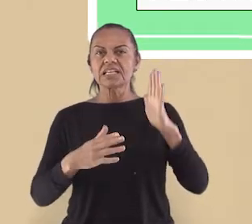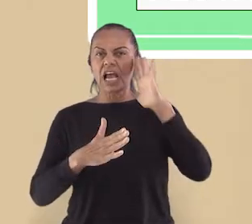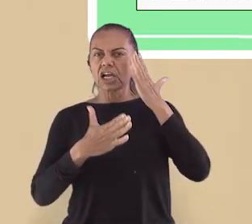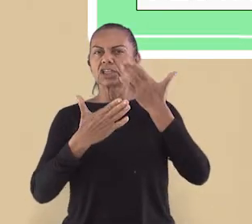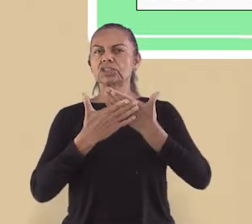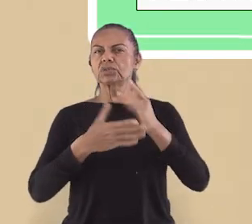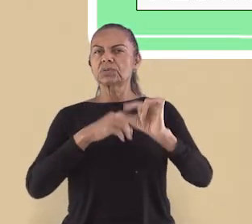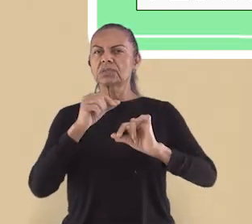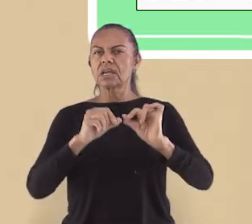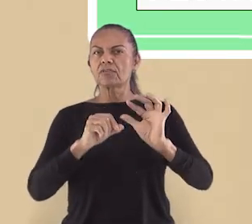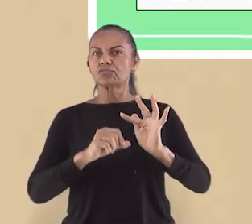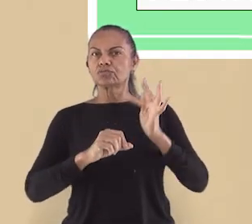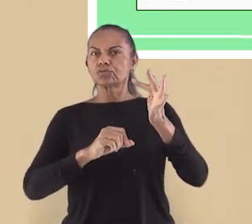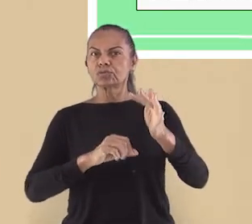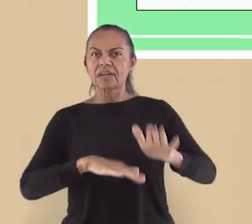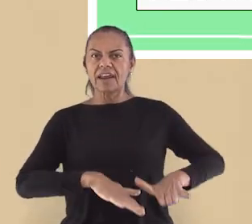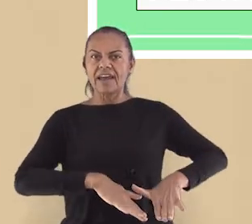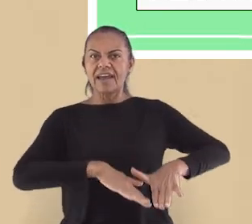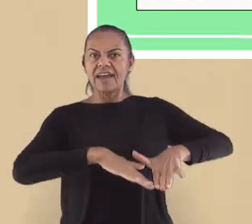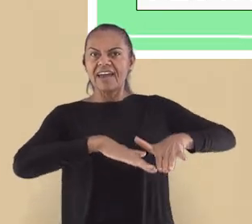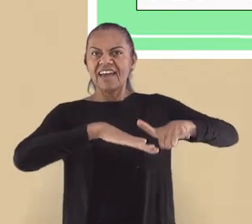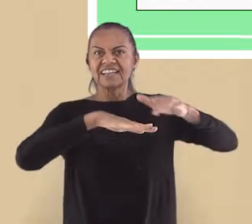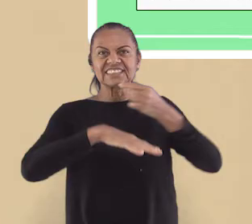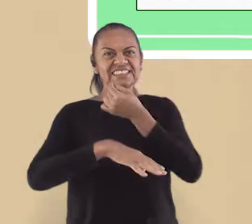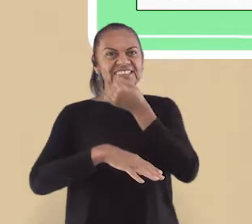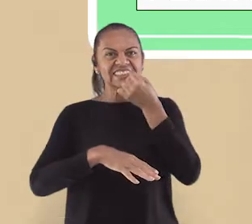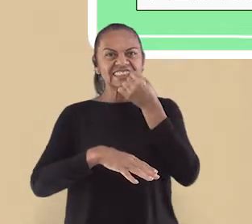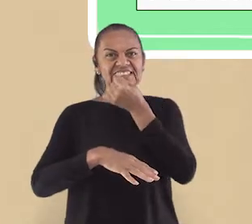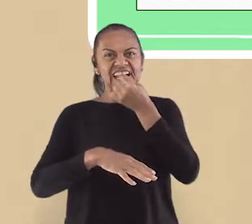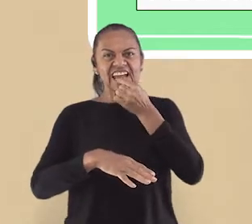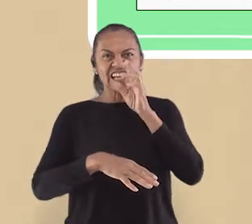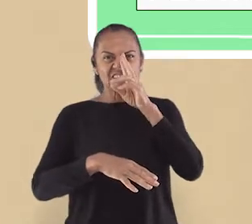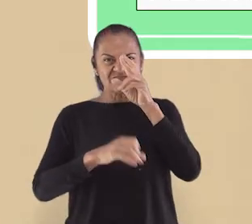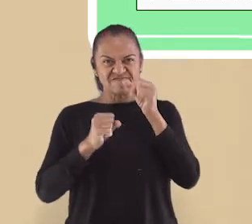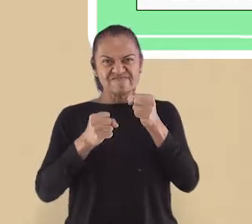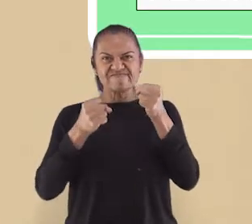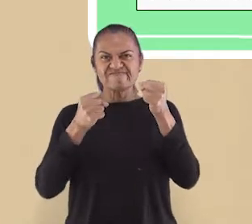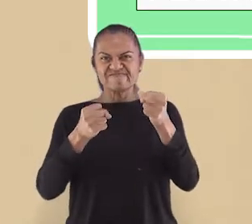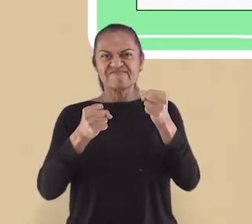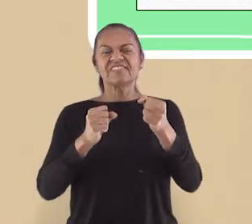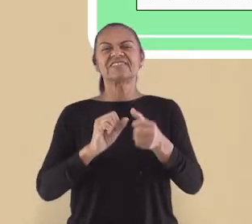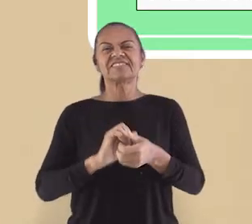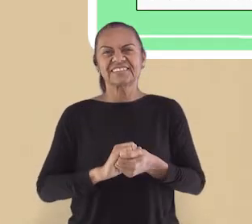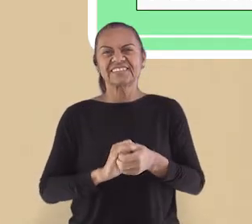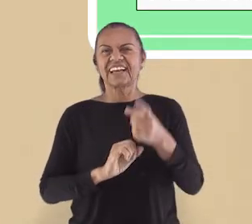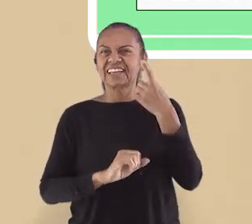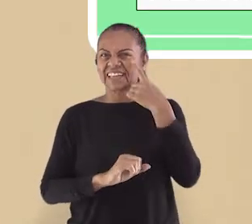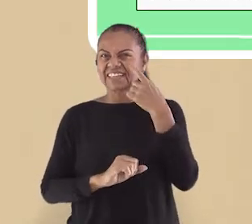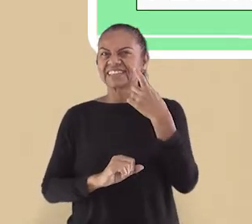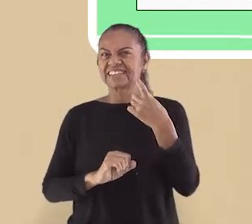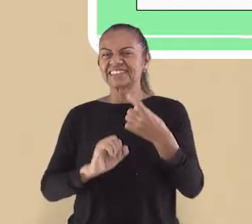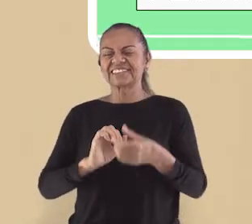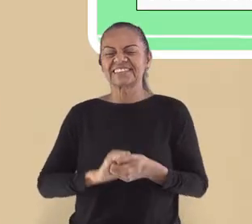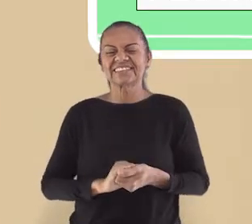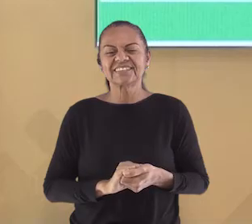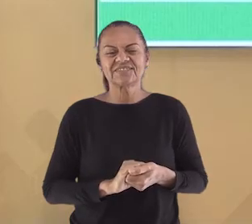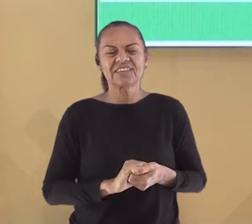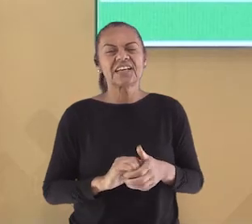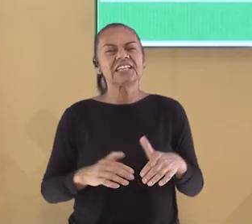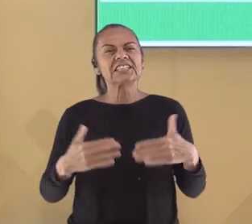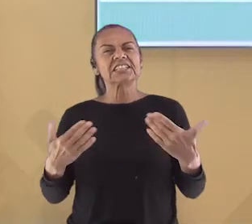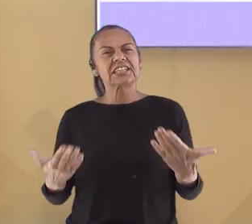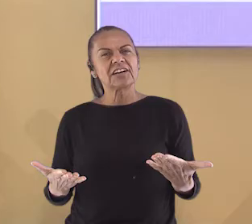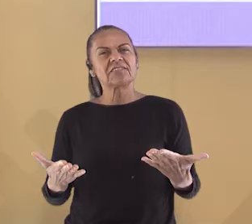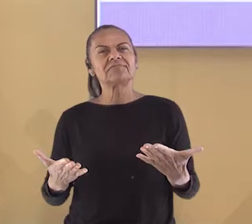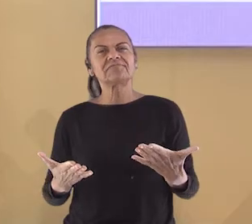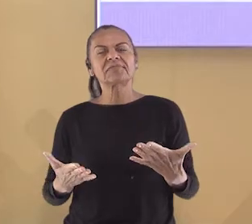e capazes de mastigar bem a mandioca apreciada por este povo. Muito interessante, não? Diante